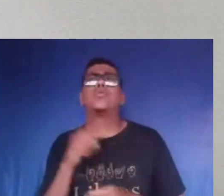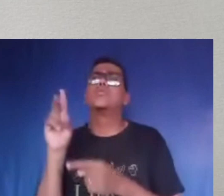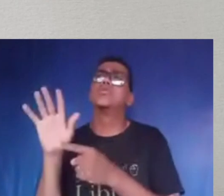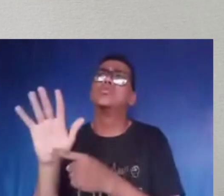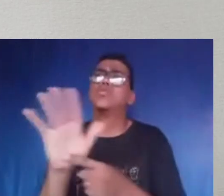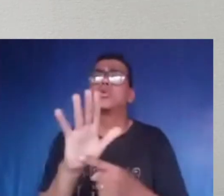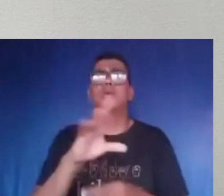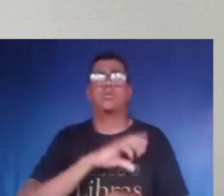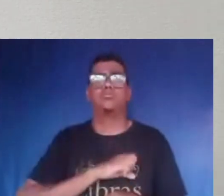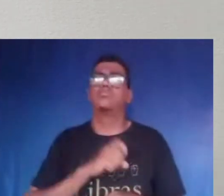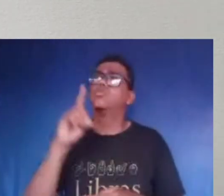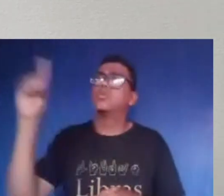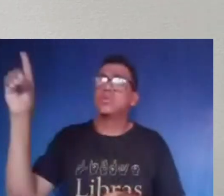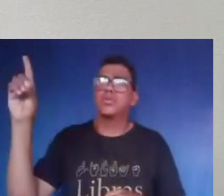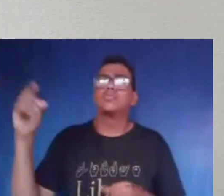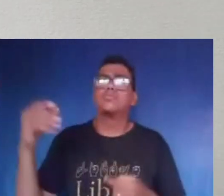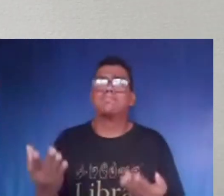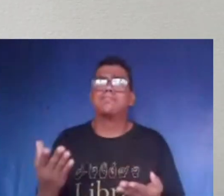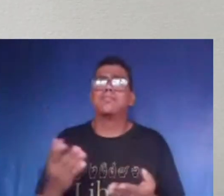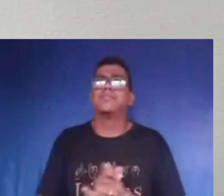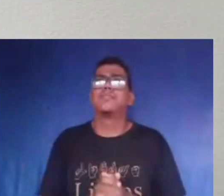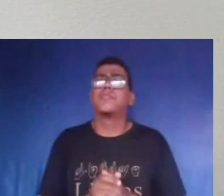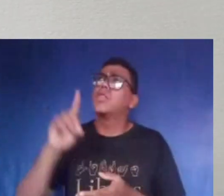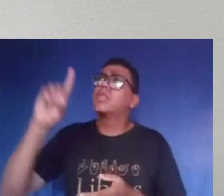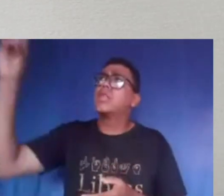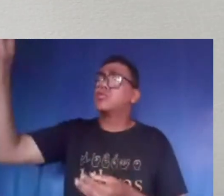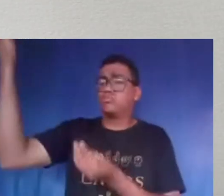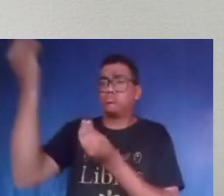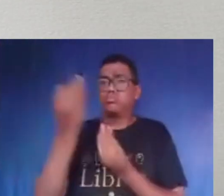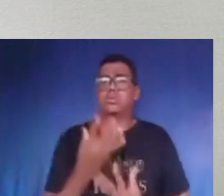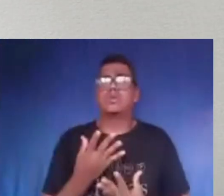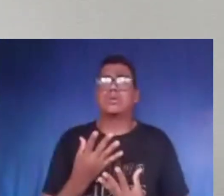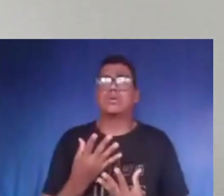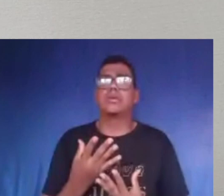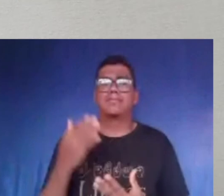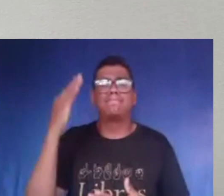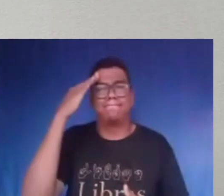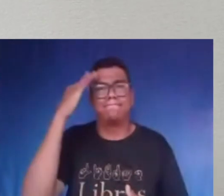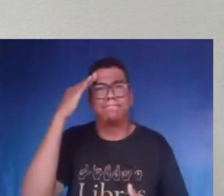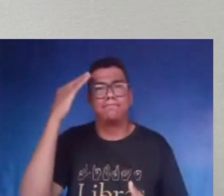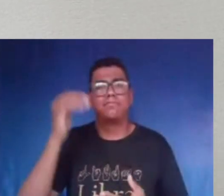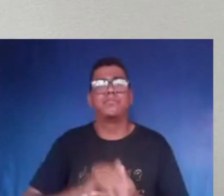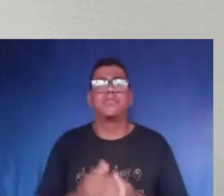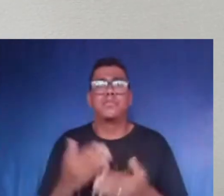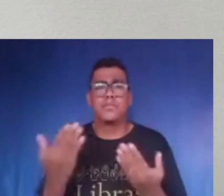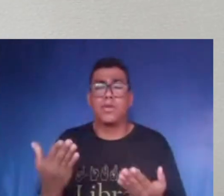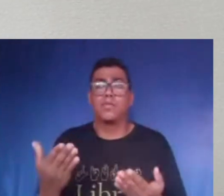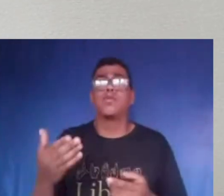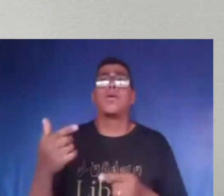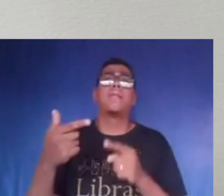levanta alimentos, para que esses alimentos sejam levados lá para Jerusalém. A congregação ajudando a sede. Porque naquele momento